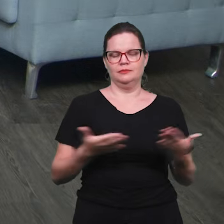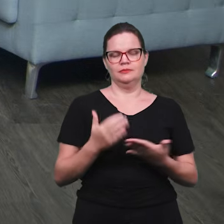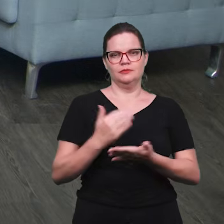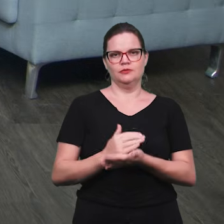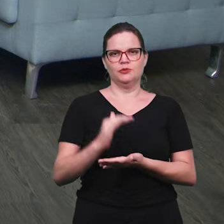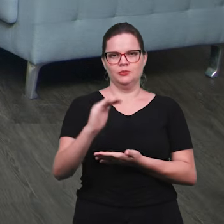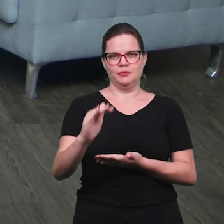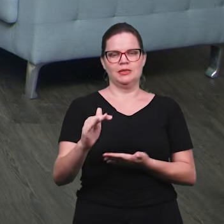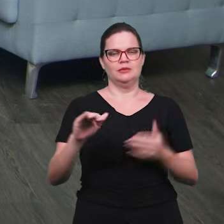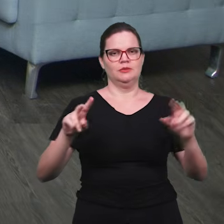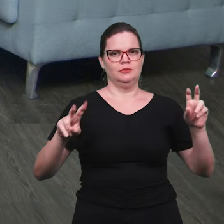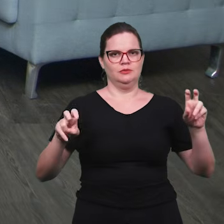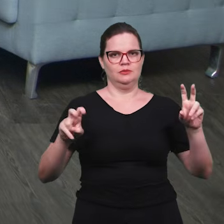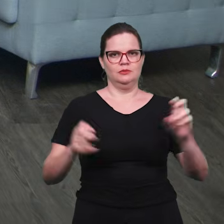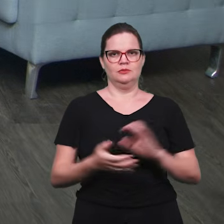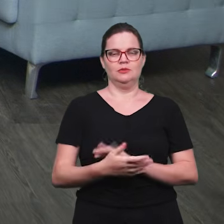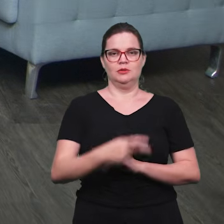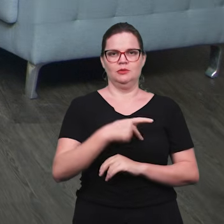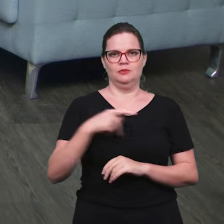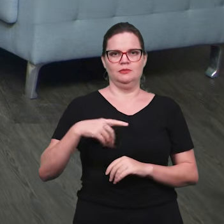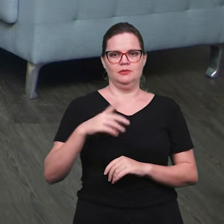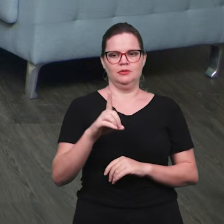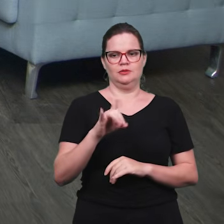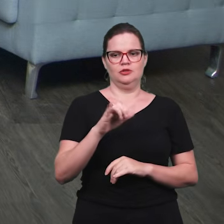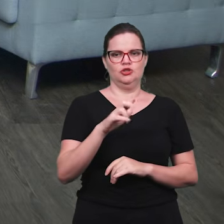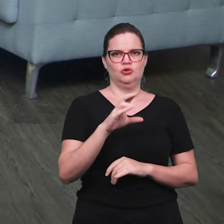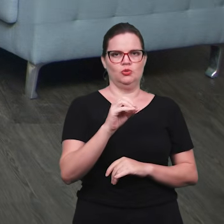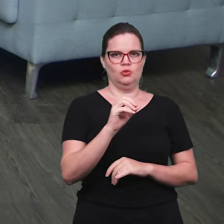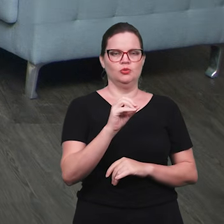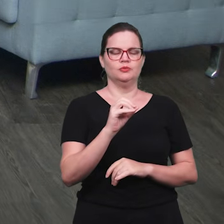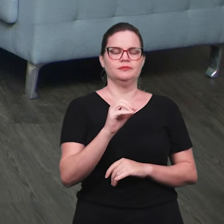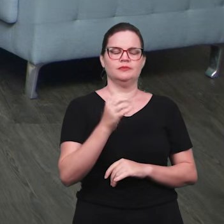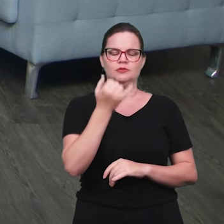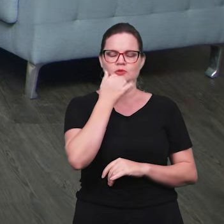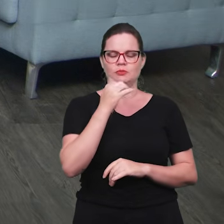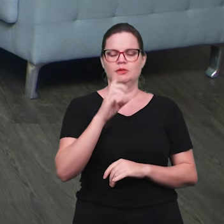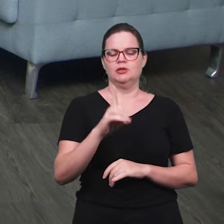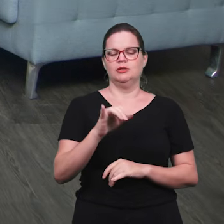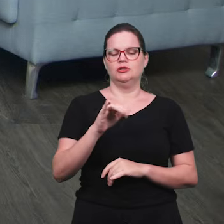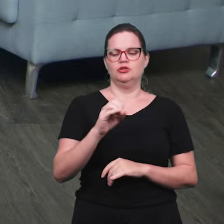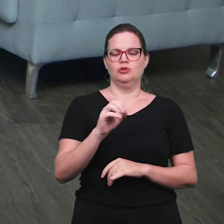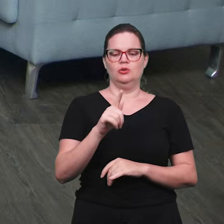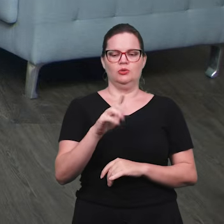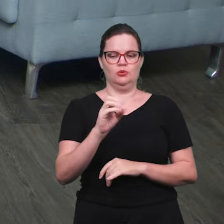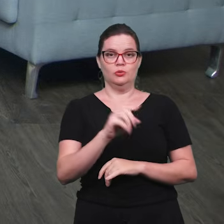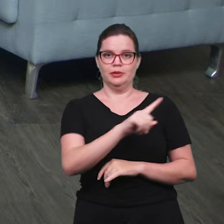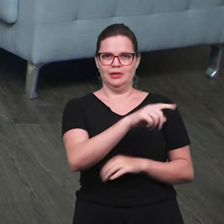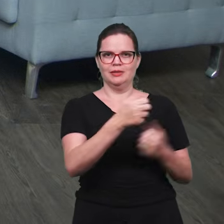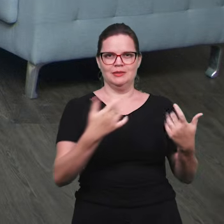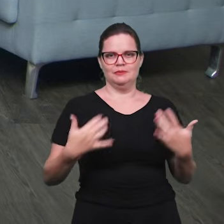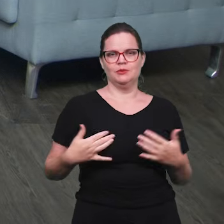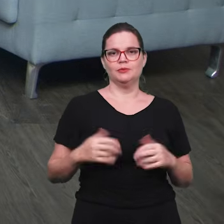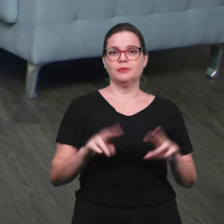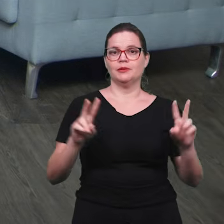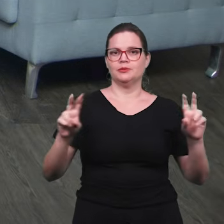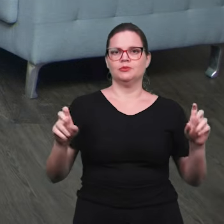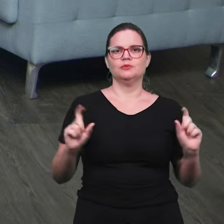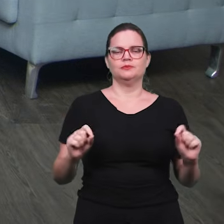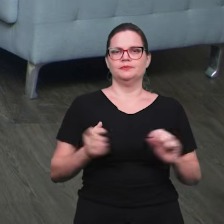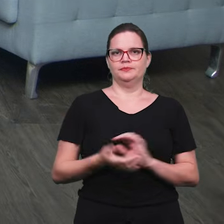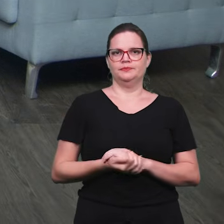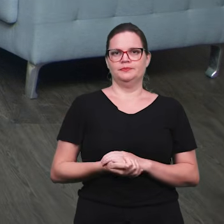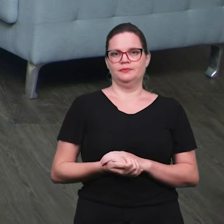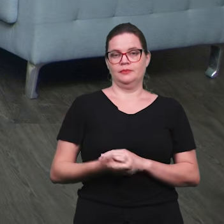até o pastor Diogo trouxe, que ele puxou aqui um assunto aqui, eu gostaria de dar ênfase nele agora, que é